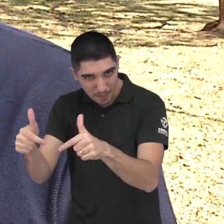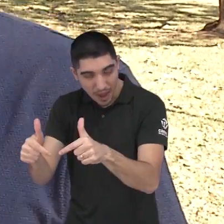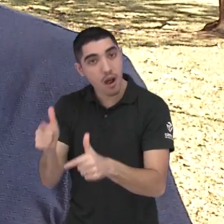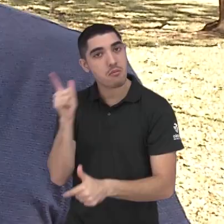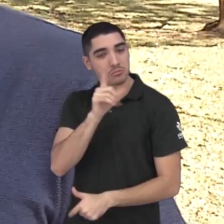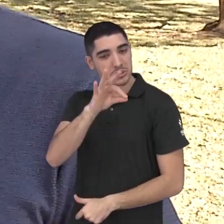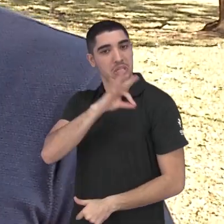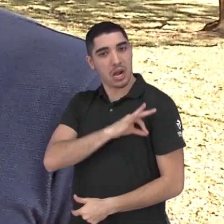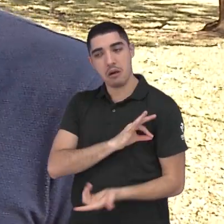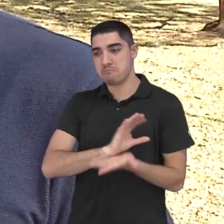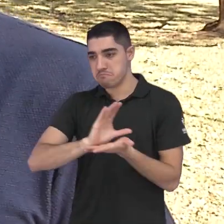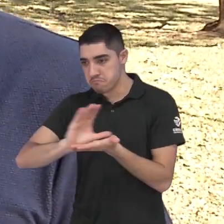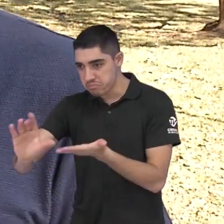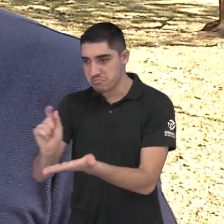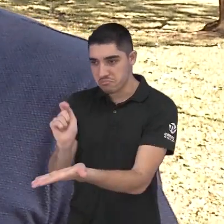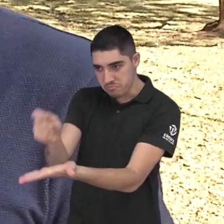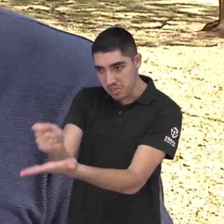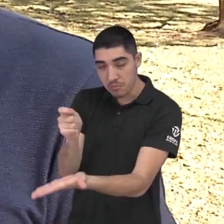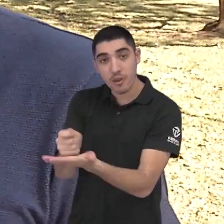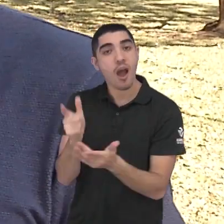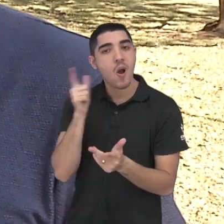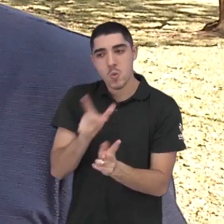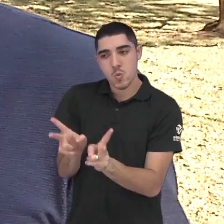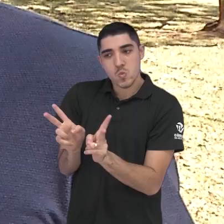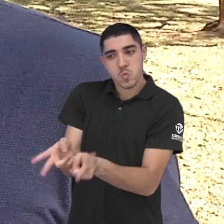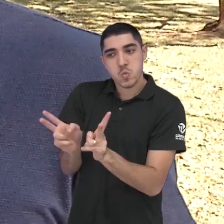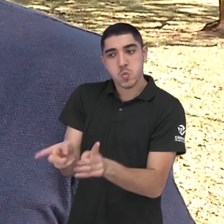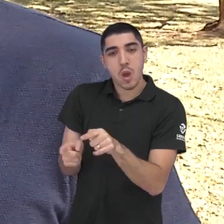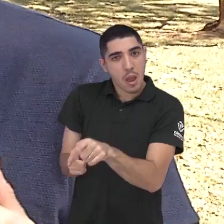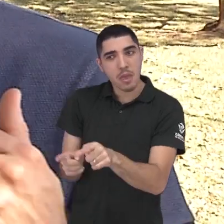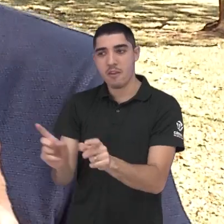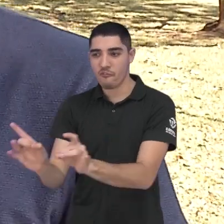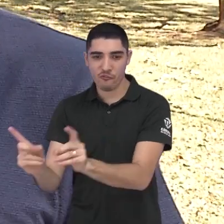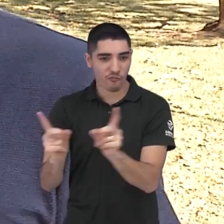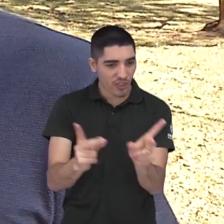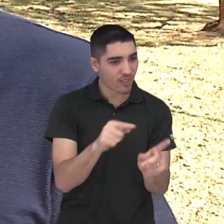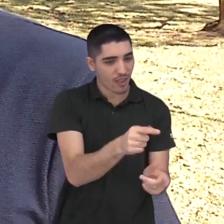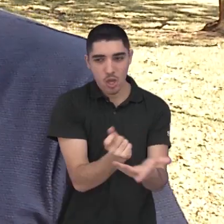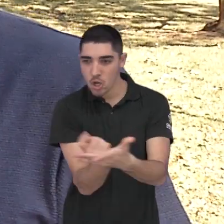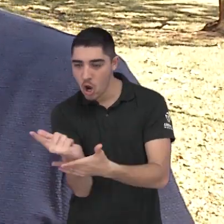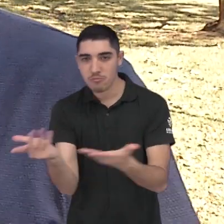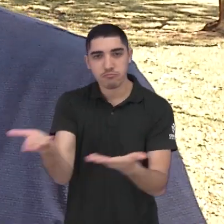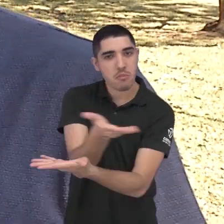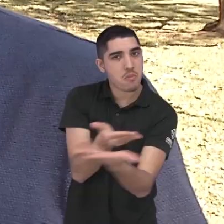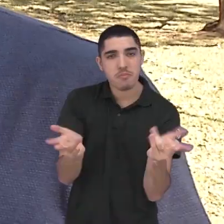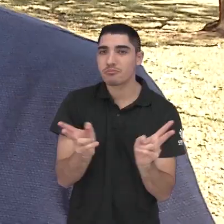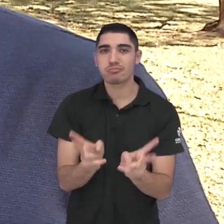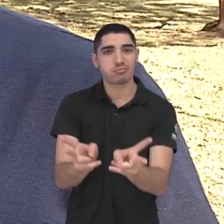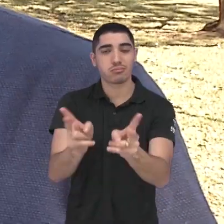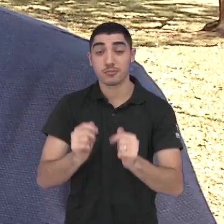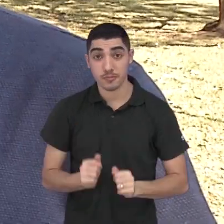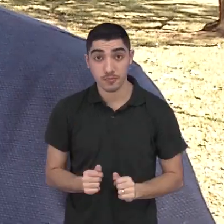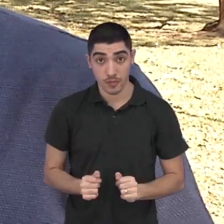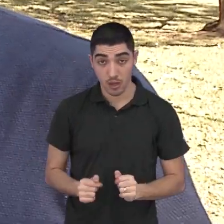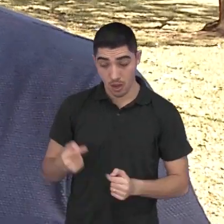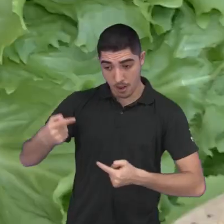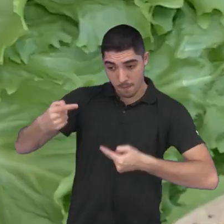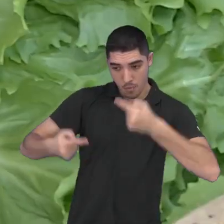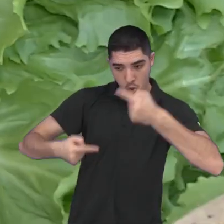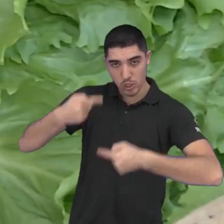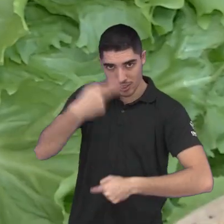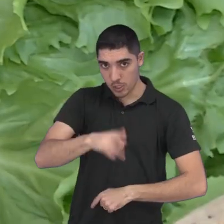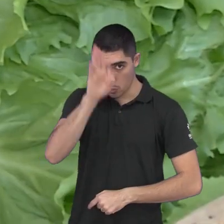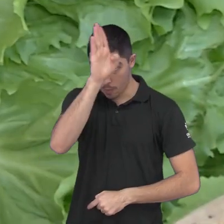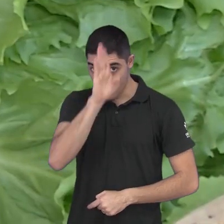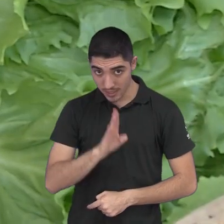eh para esses locais trabalharem né Isso daí dá uma estabilidade pro projeto muito importante para se desenvolver né